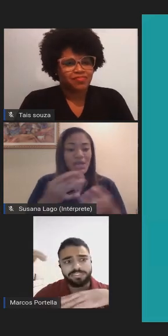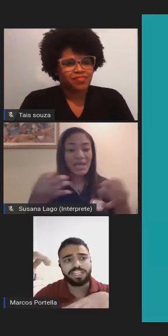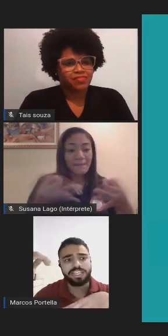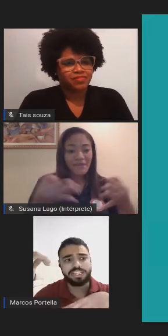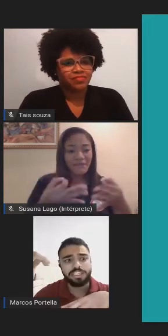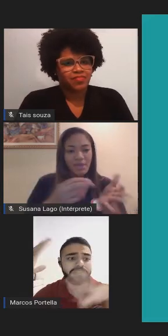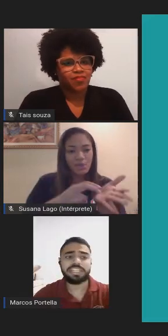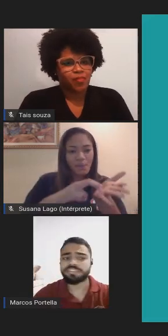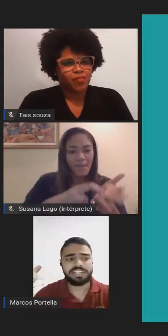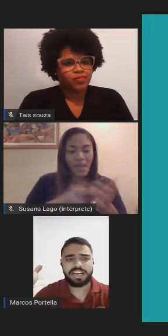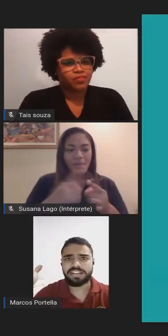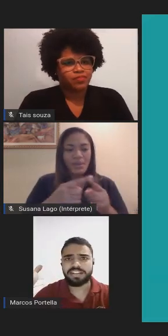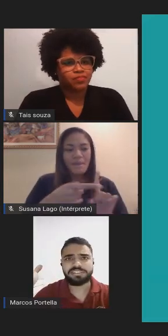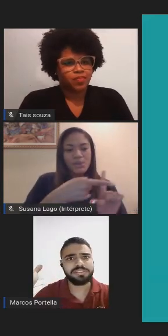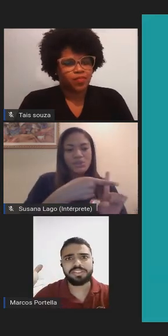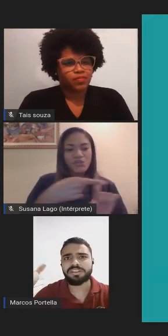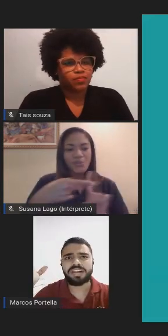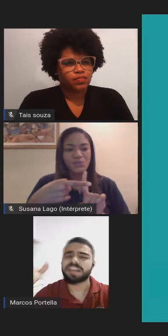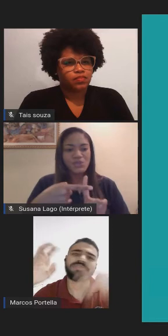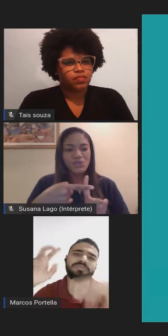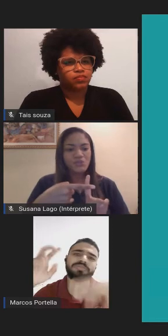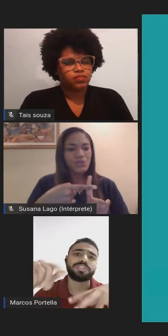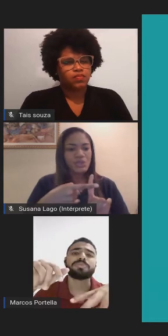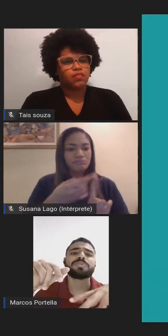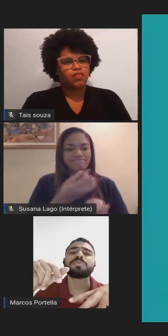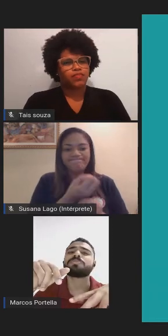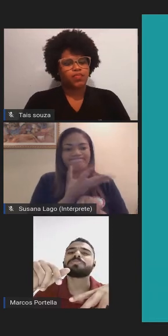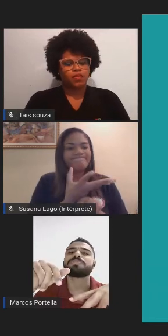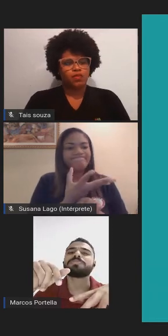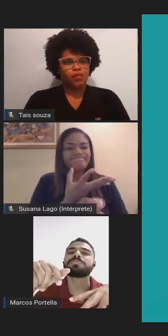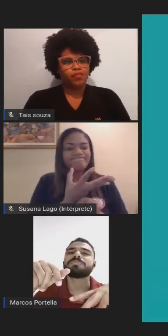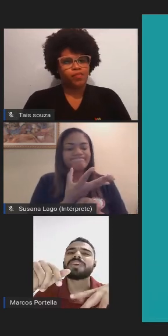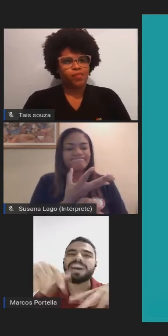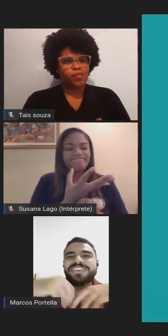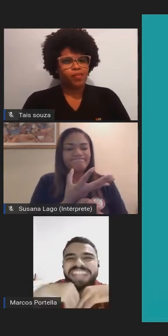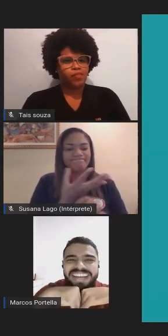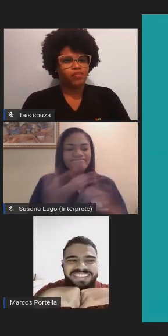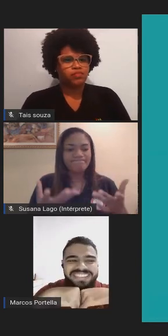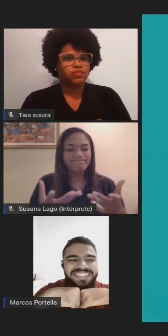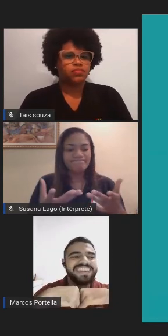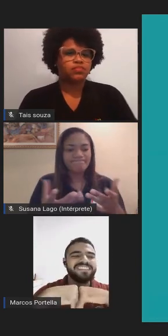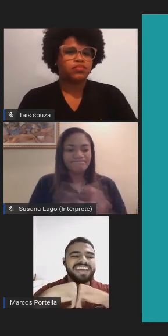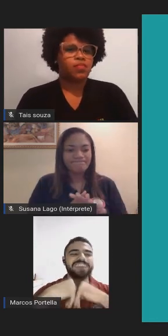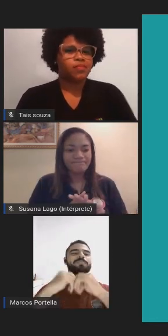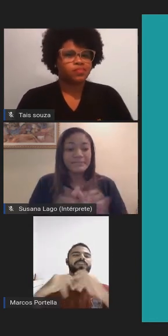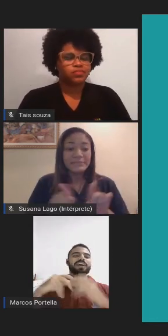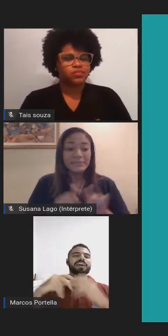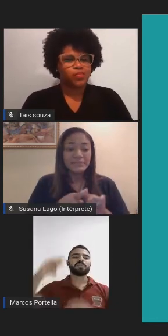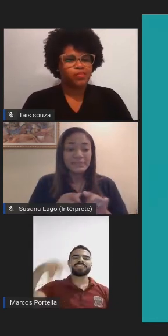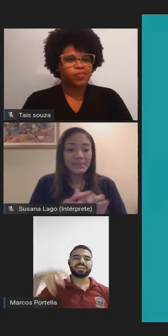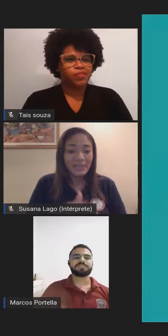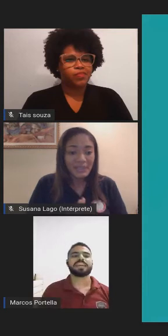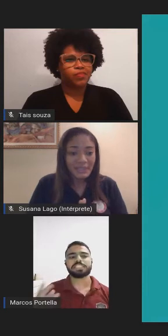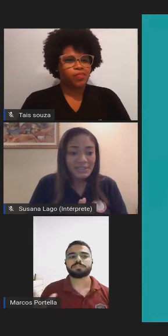positivo, negativo, negativo, e não vai ligar se você colocar no sentido ao contrário,